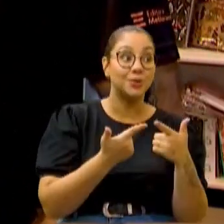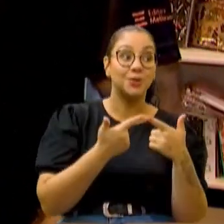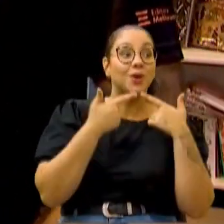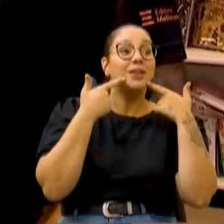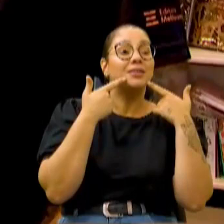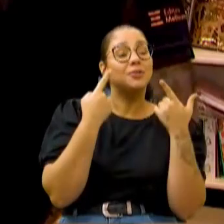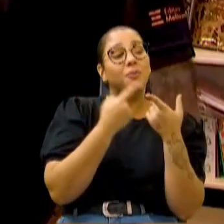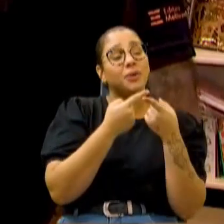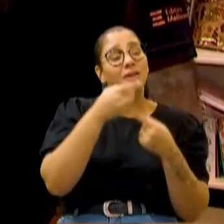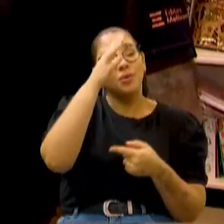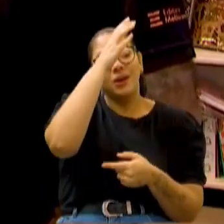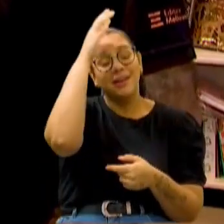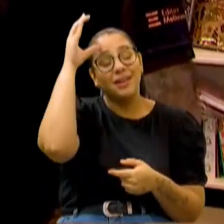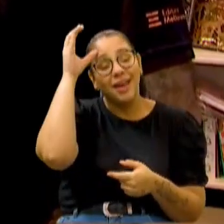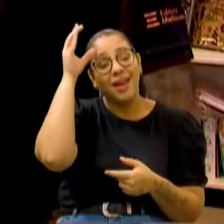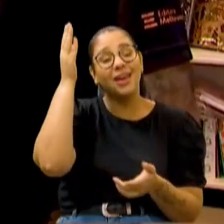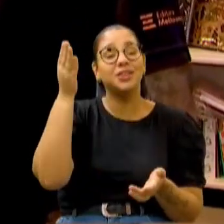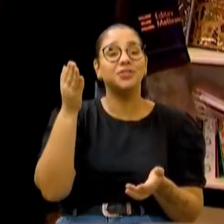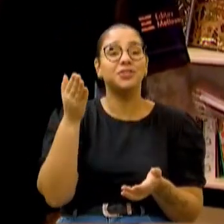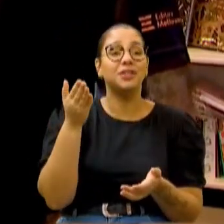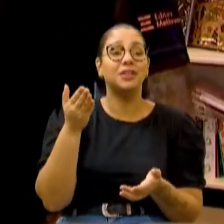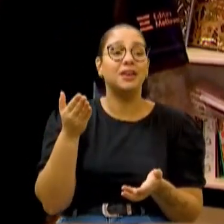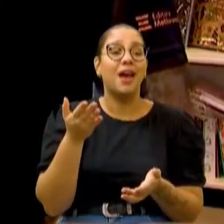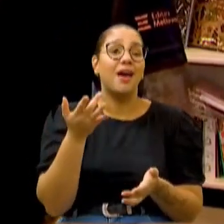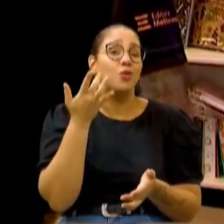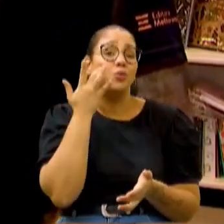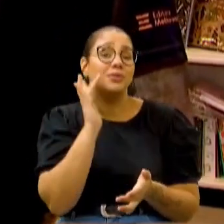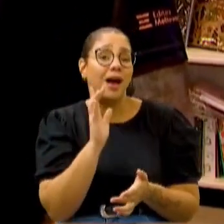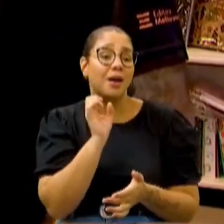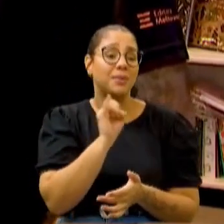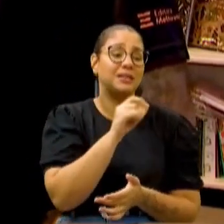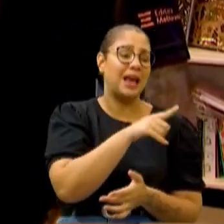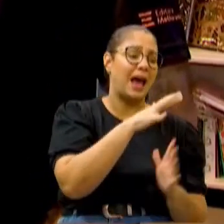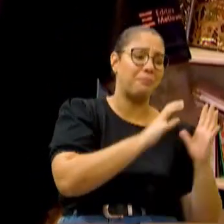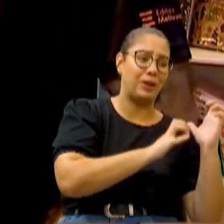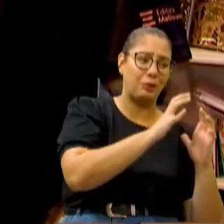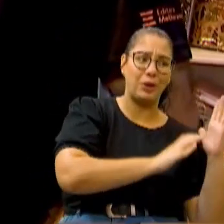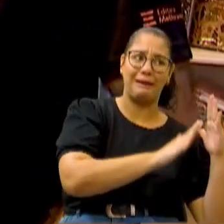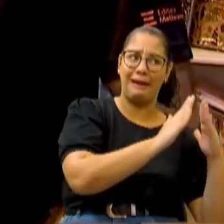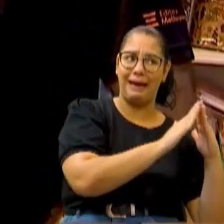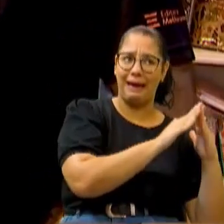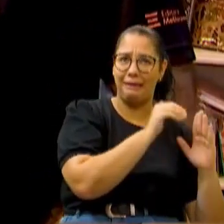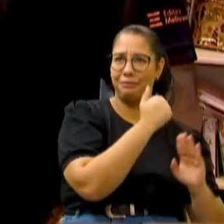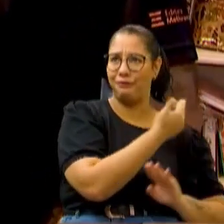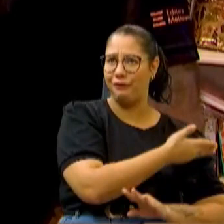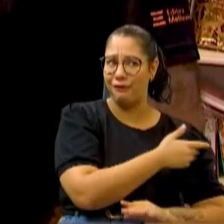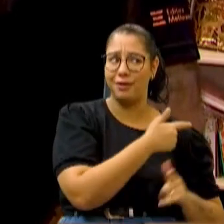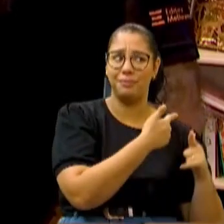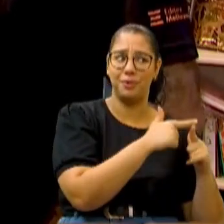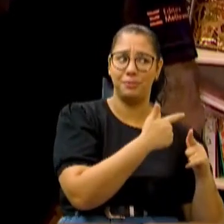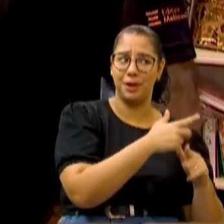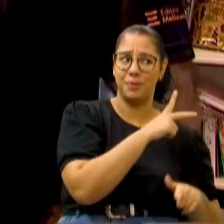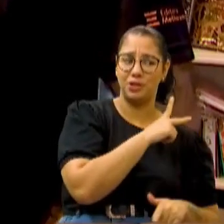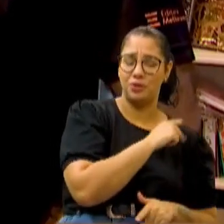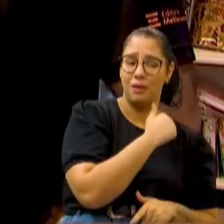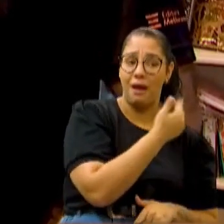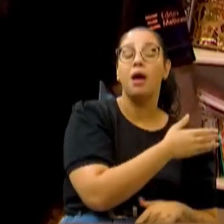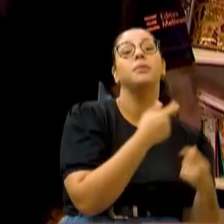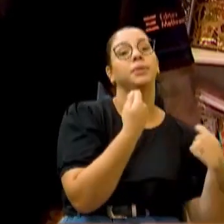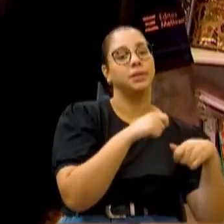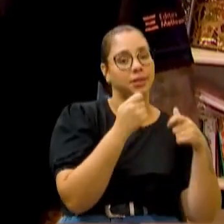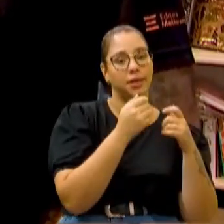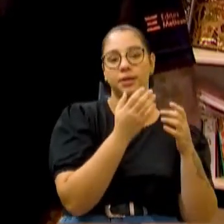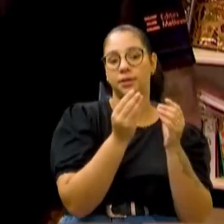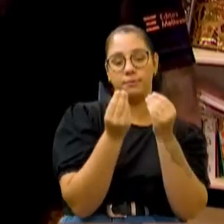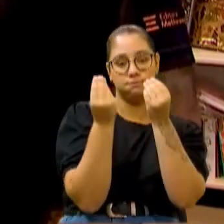no rosto, né? Porque, Sim, assim, sim. o cliente, ele não tem nada a ver se você brigou em casa, se você está com algum problema. Sim.